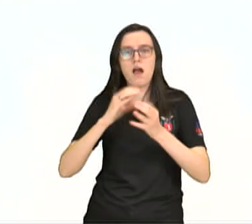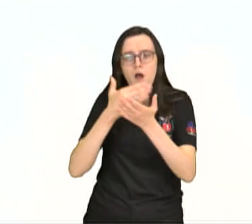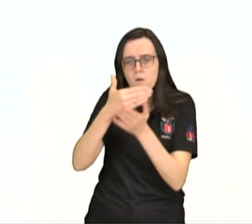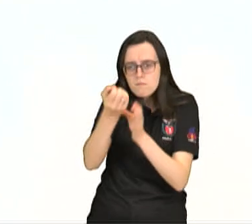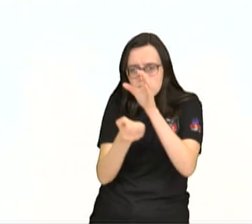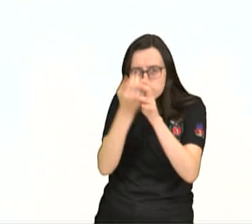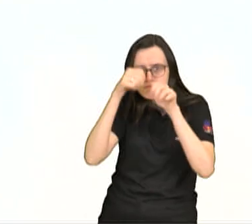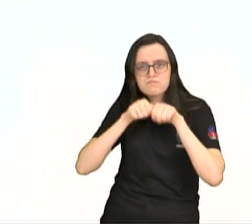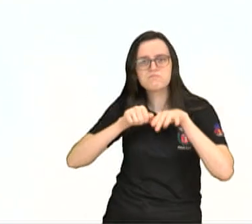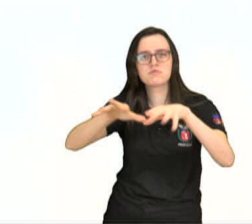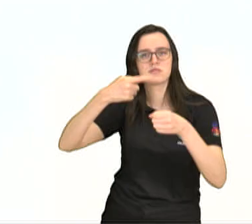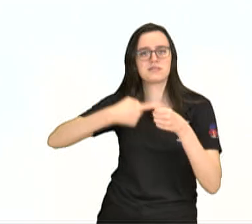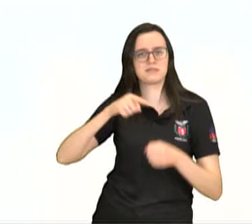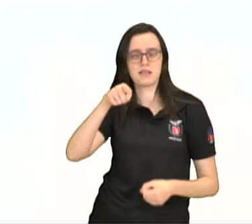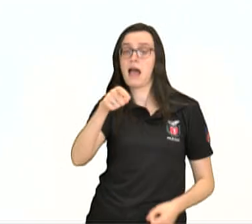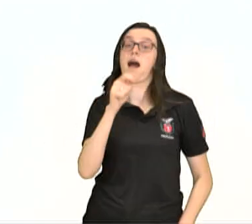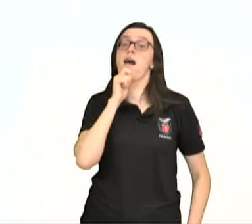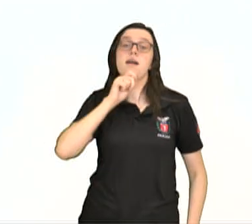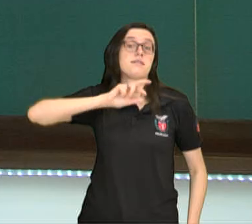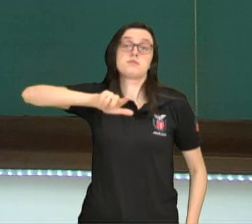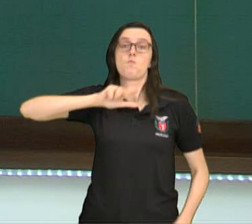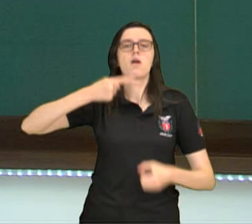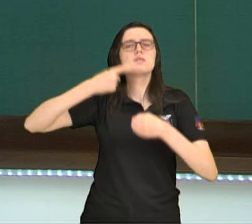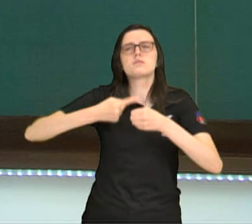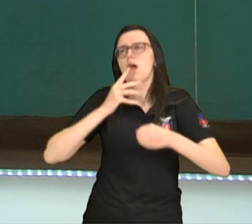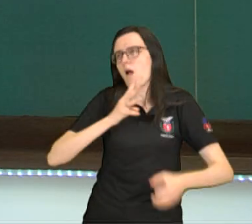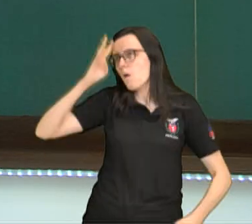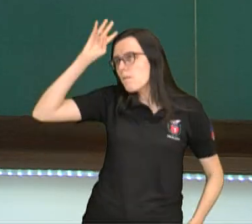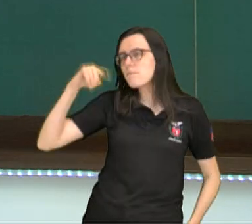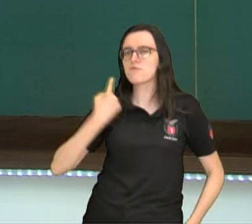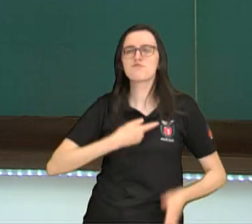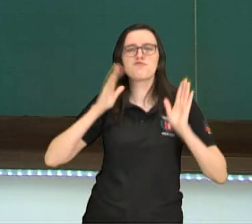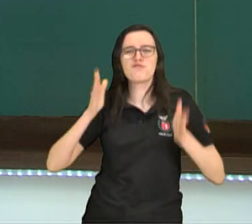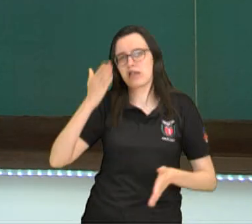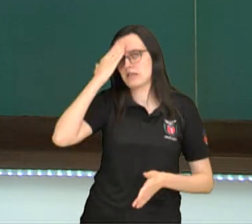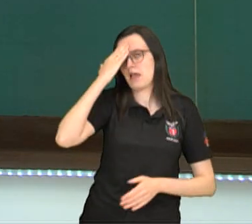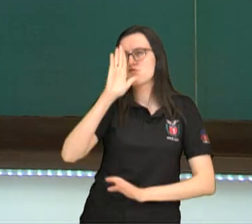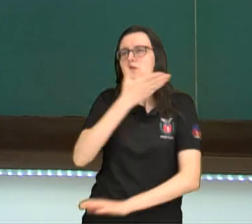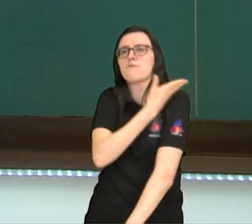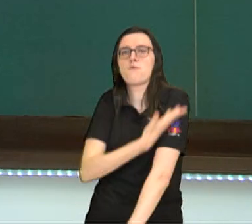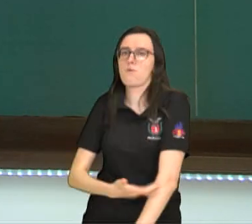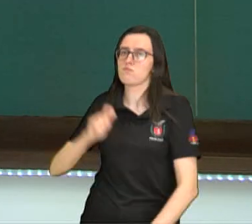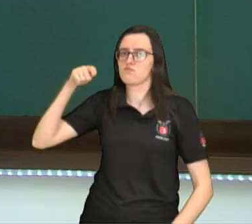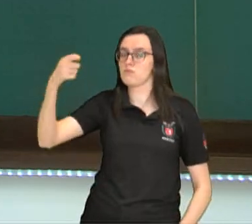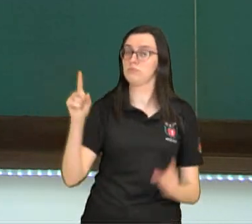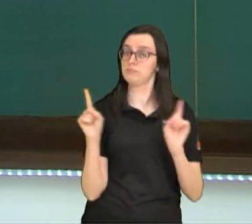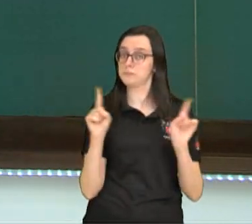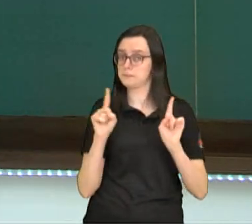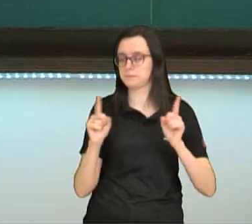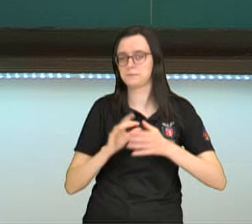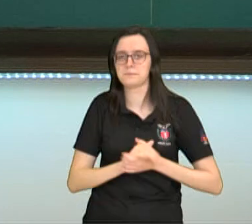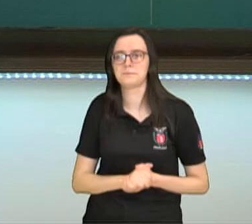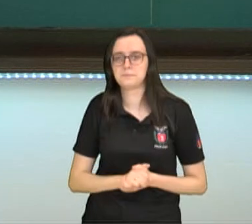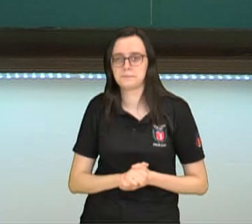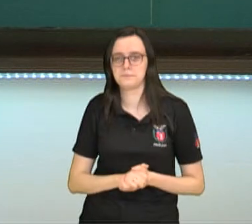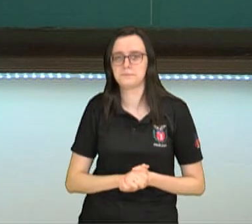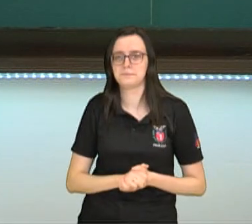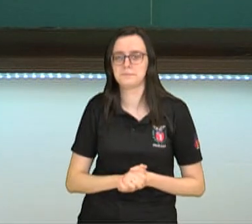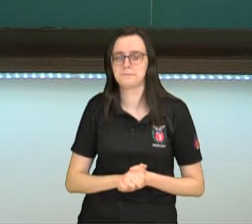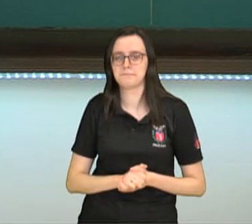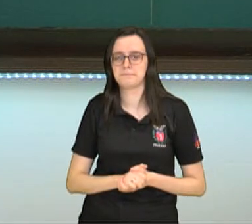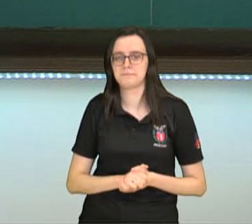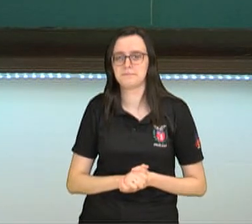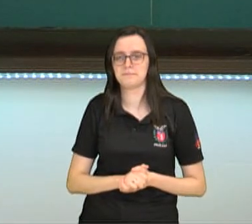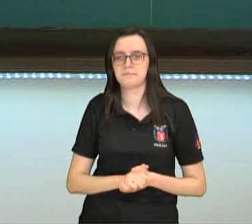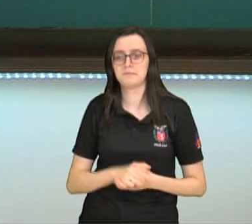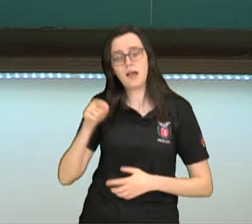vila ainda, tá? Não era a cidade romana, como a gente costuma lembrar, tá bom? Então,